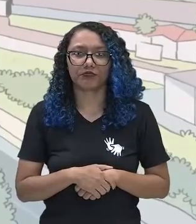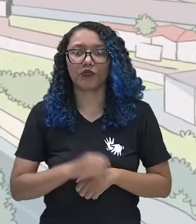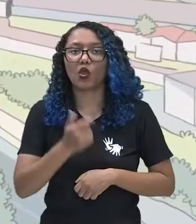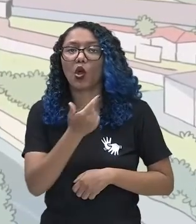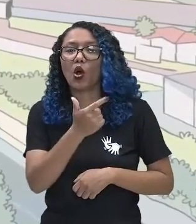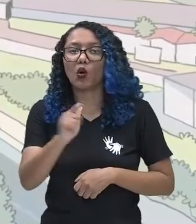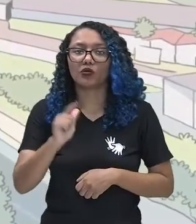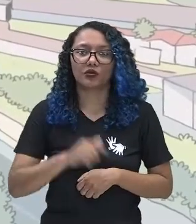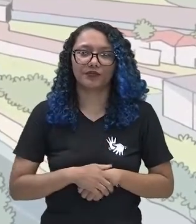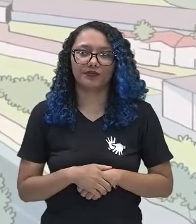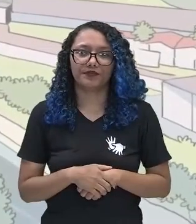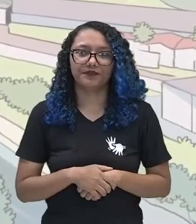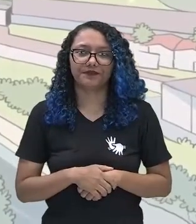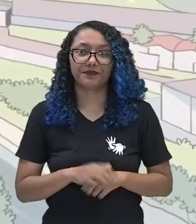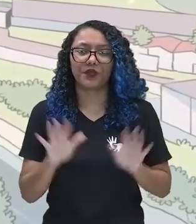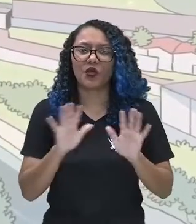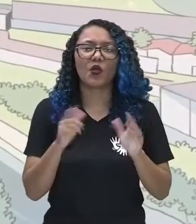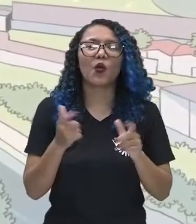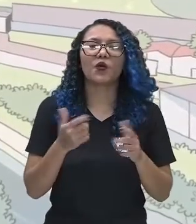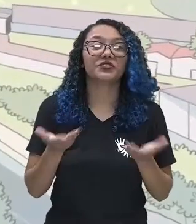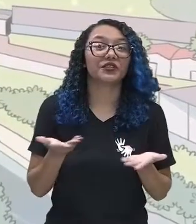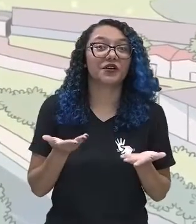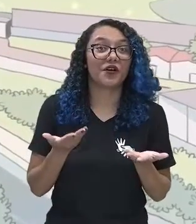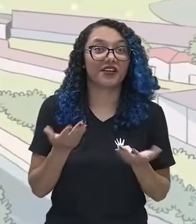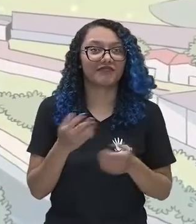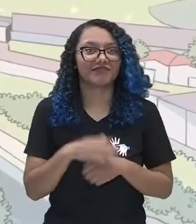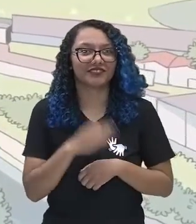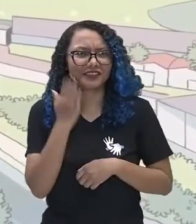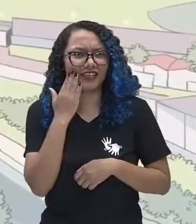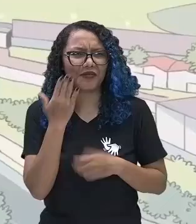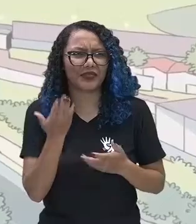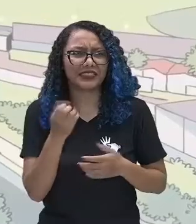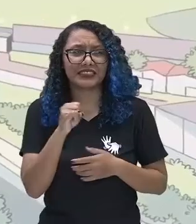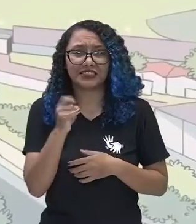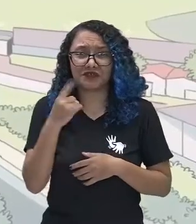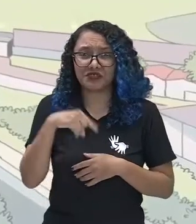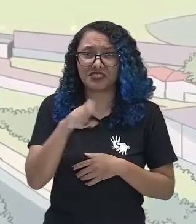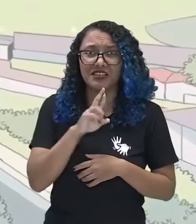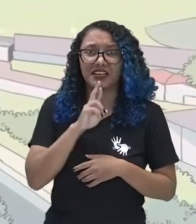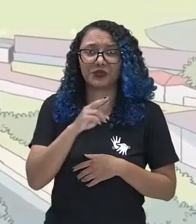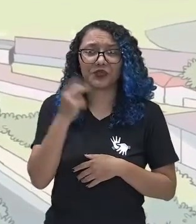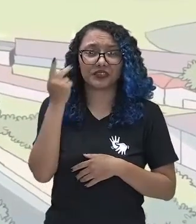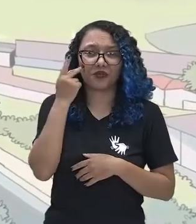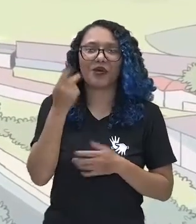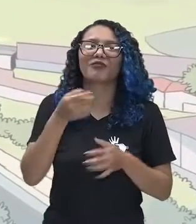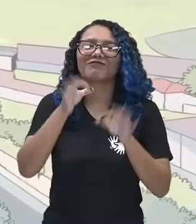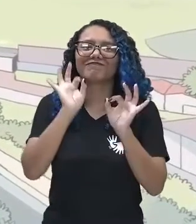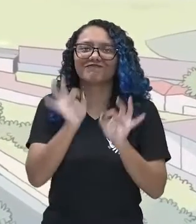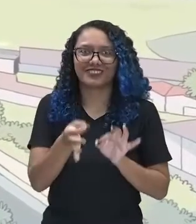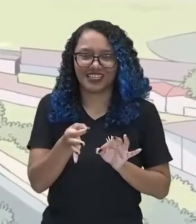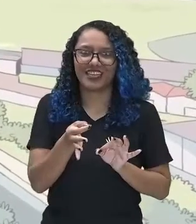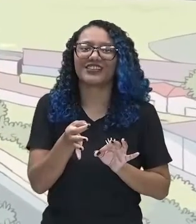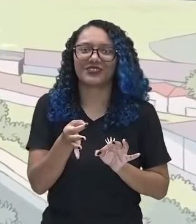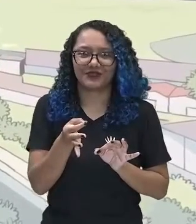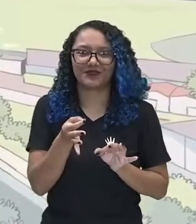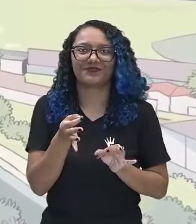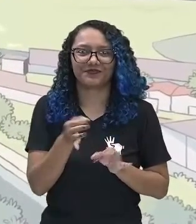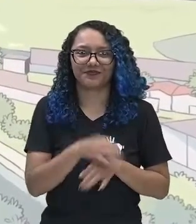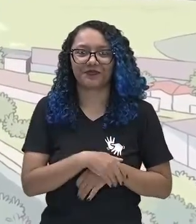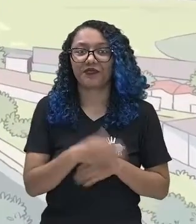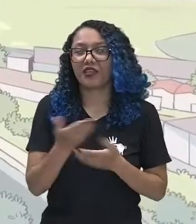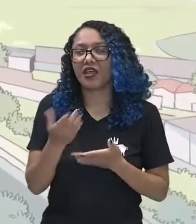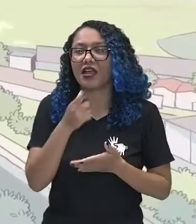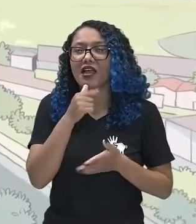Oi, galera! Sabe onde estamos agora? Se você falou São Paulo, acertou! Trouxe vocês para conhecer o Rio